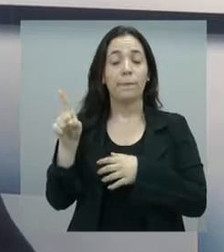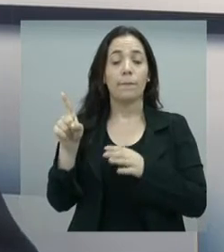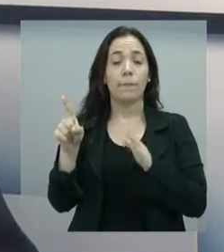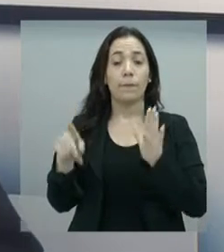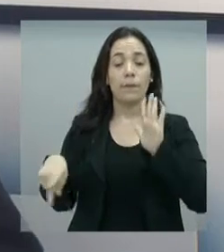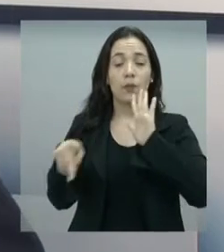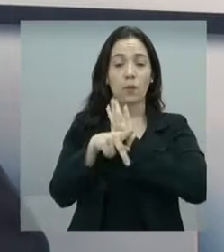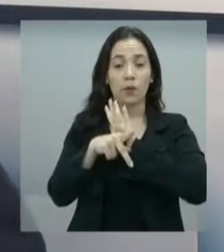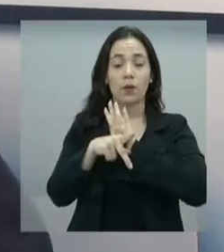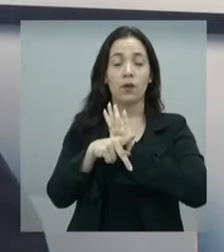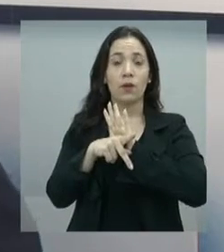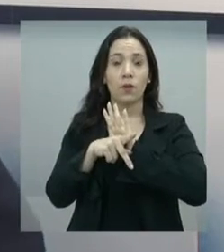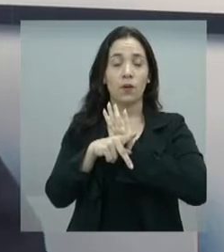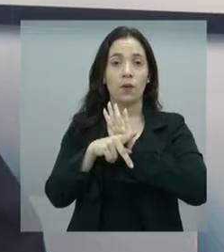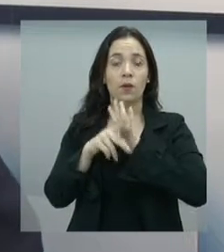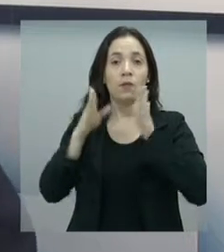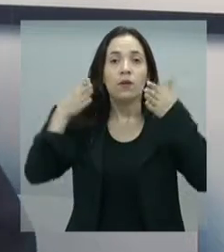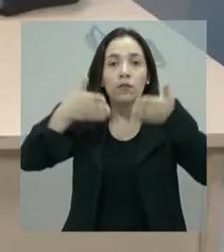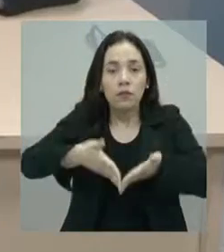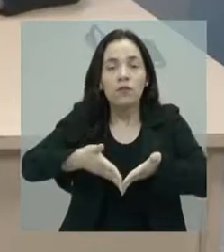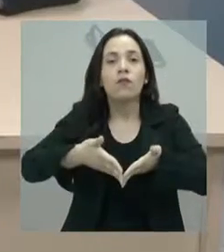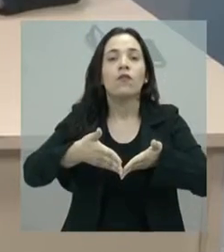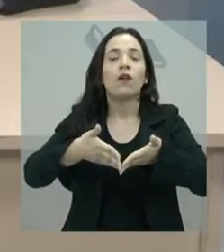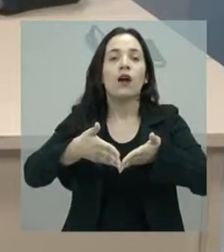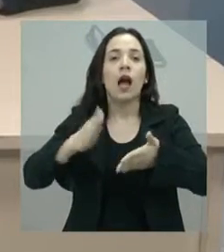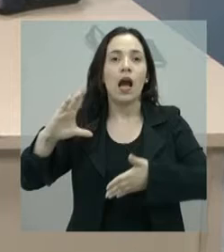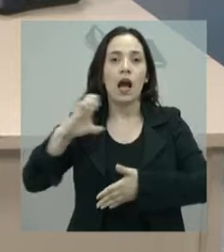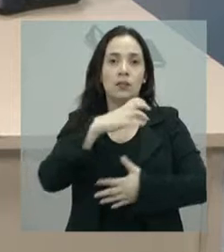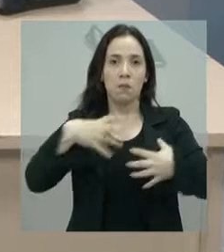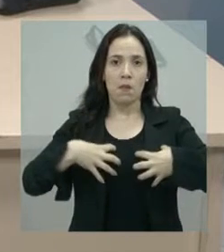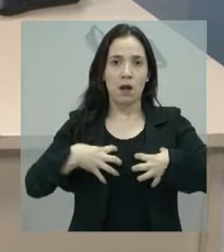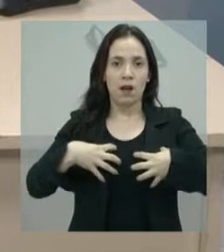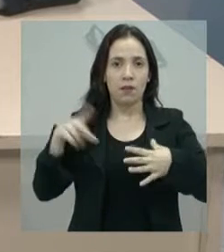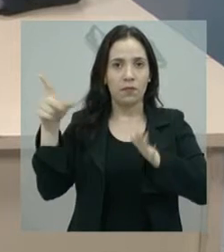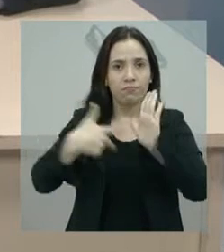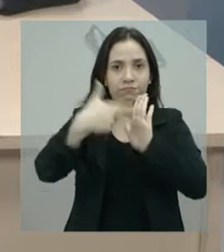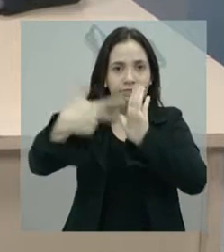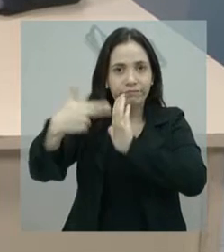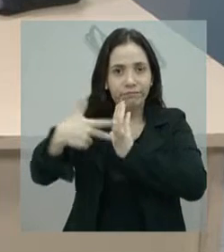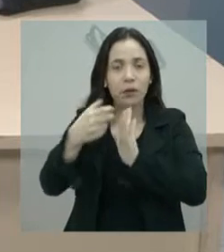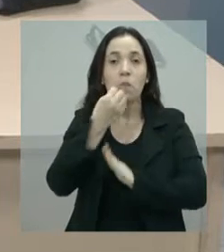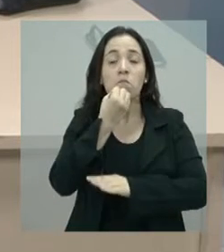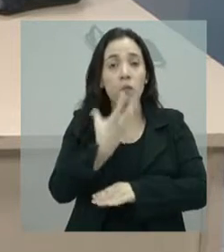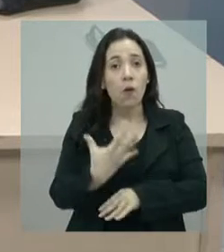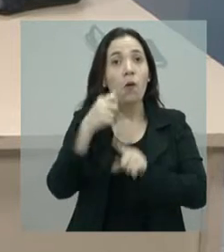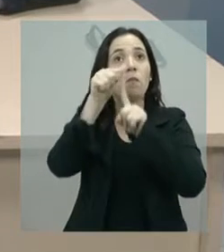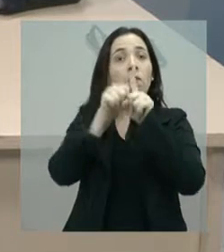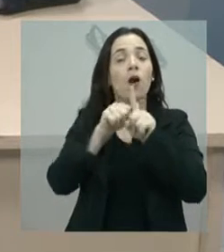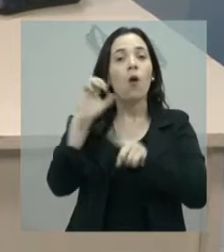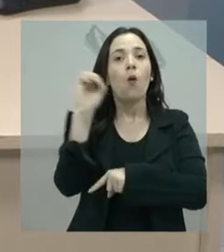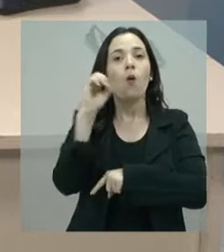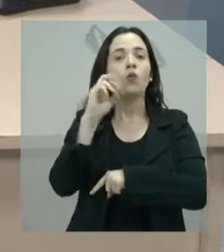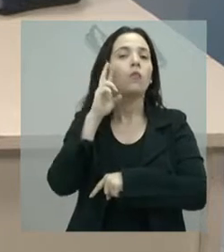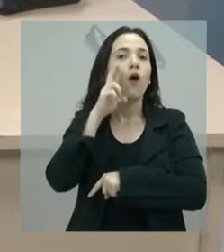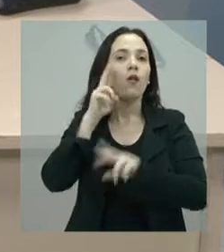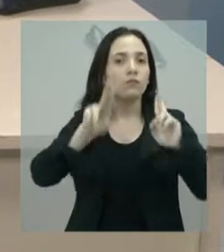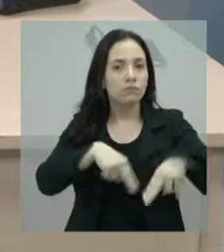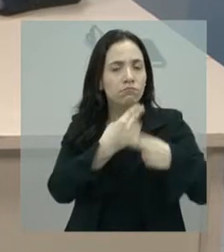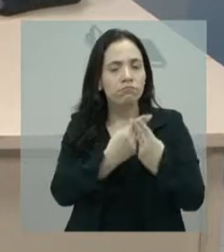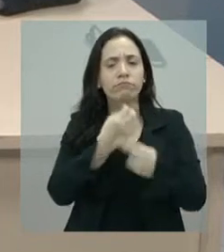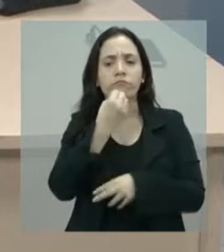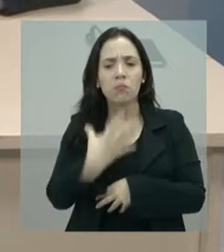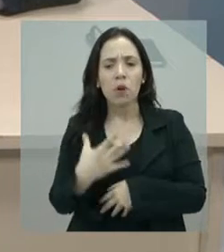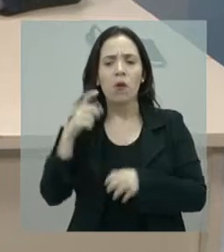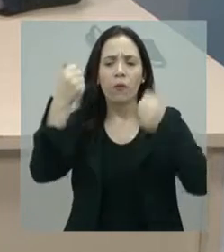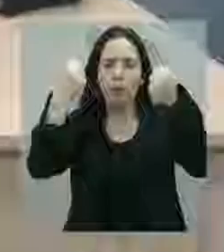de mama, né, deputado? Nós estamos no Outubro Rosa. Exatamente. Antes de qualquer coisa, eu queria que o senhor falasse aqui para a gente a importância desse... Muita